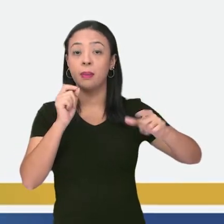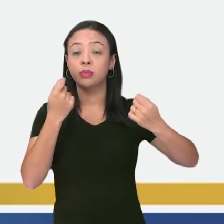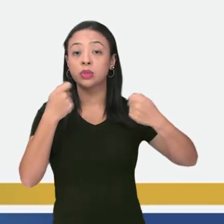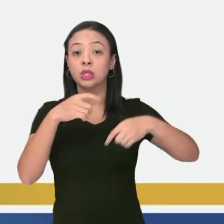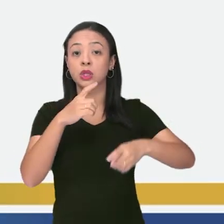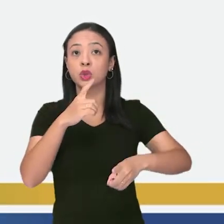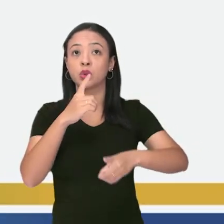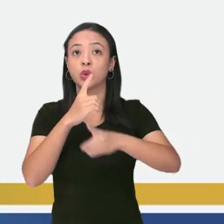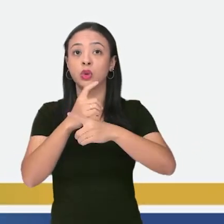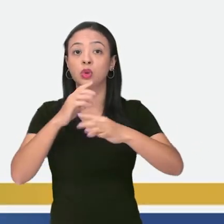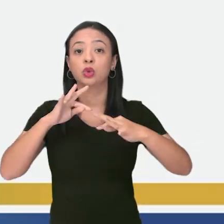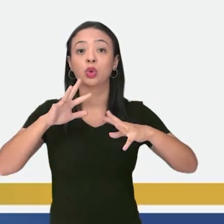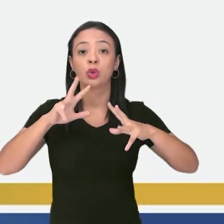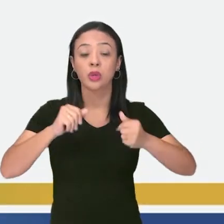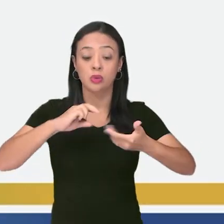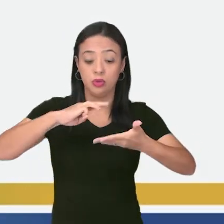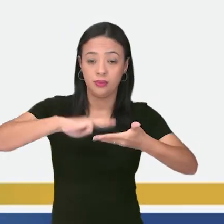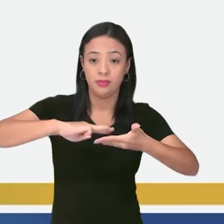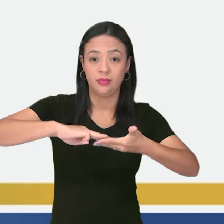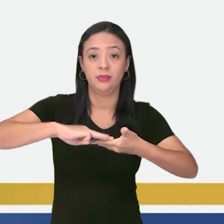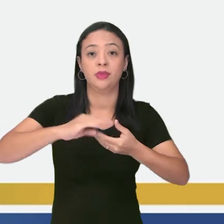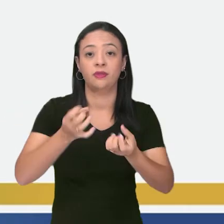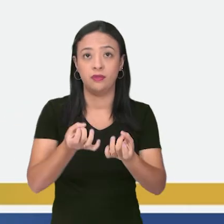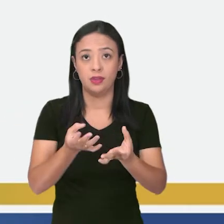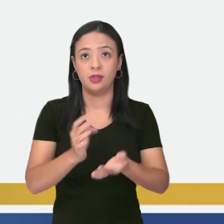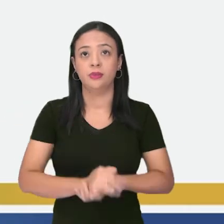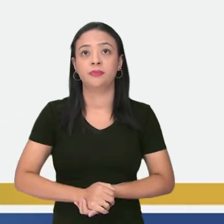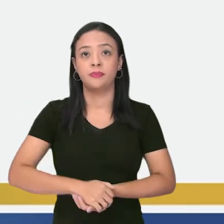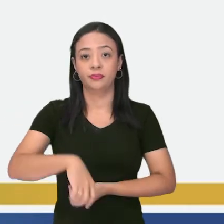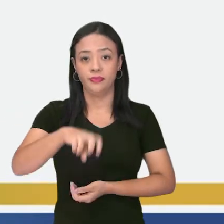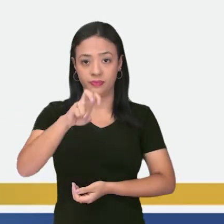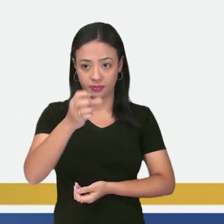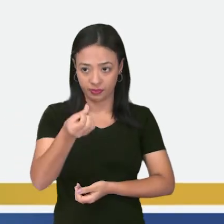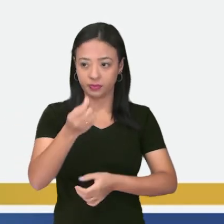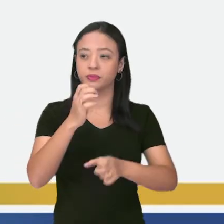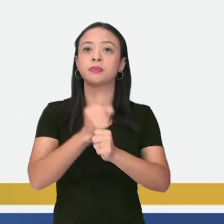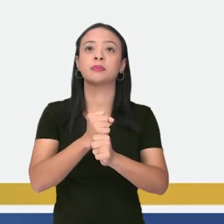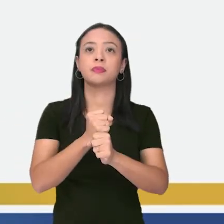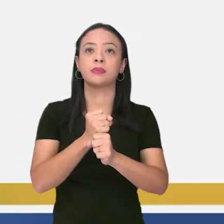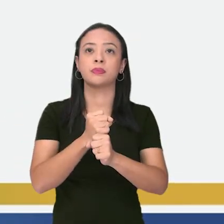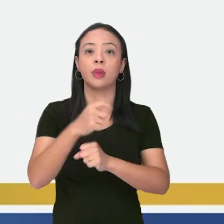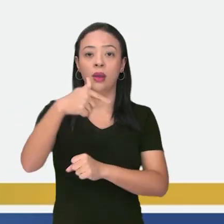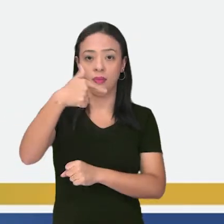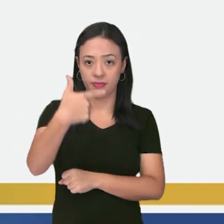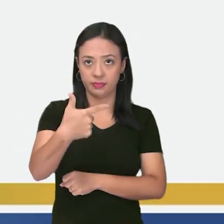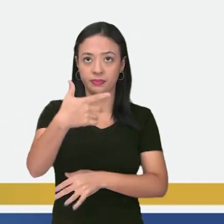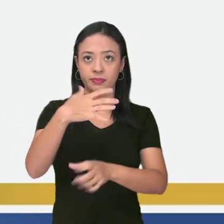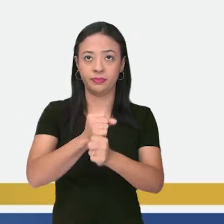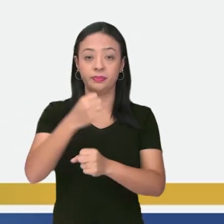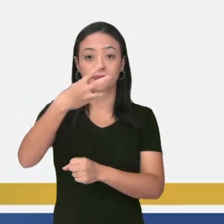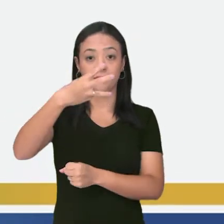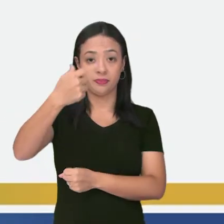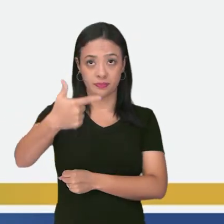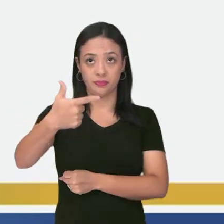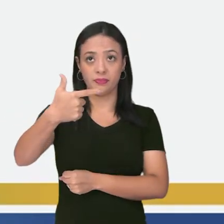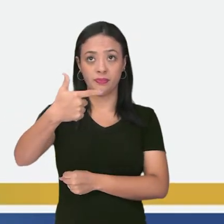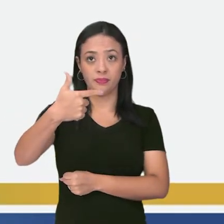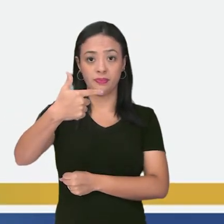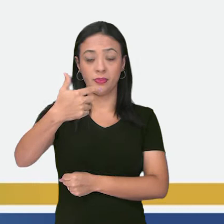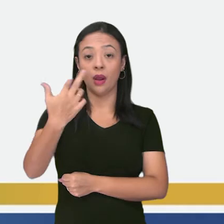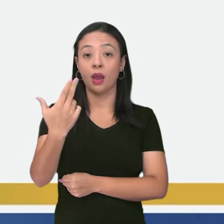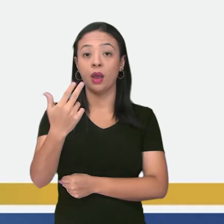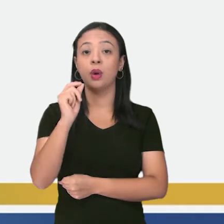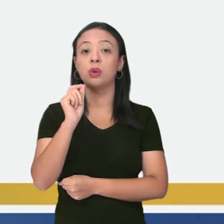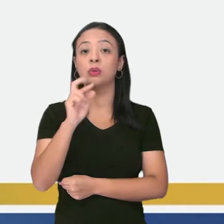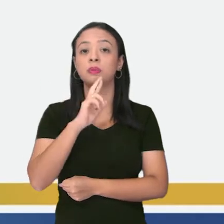o total de pastéis vendidos, 56 mais 72 mais 32, que é igual